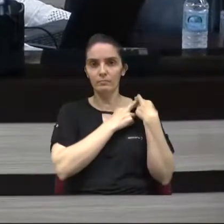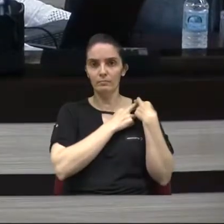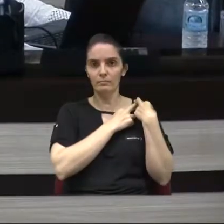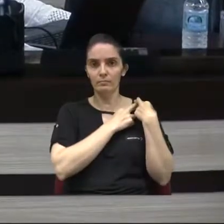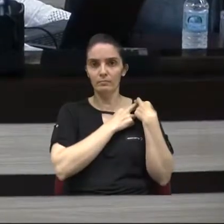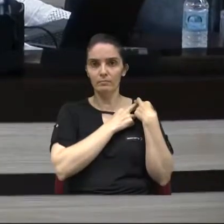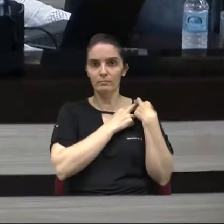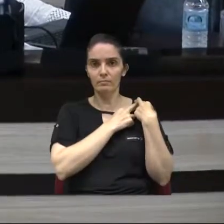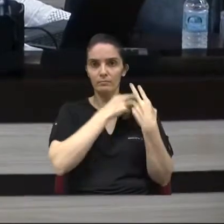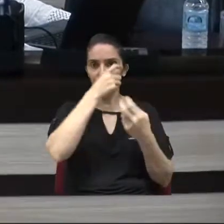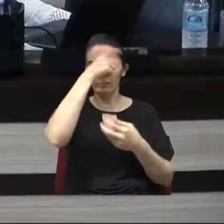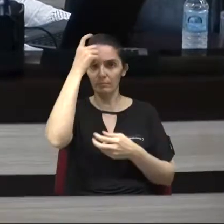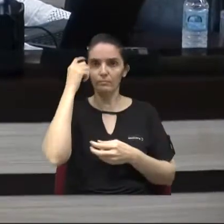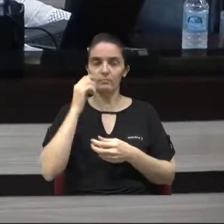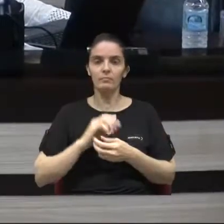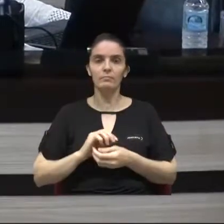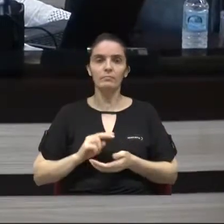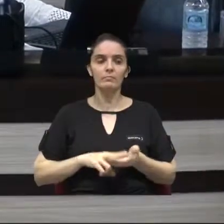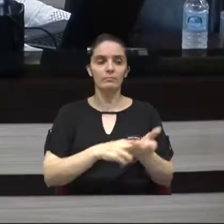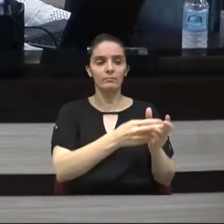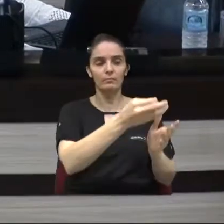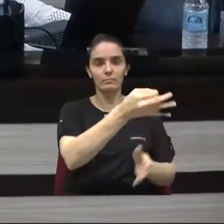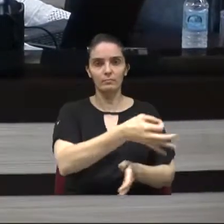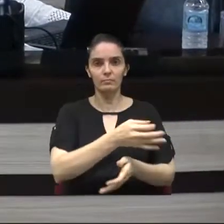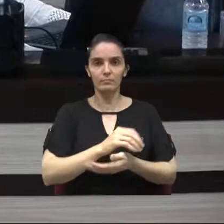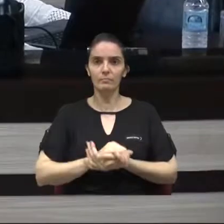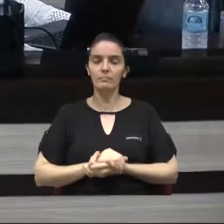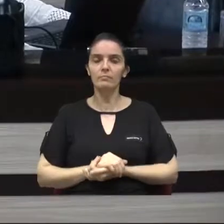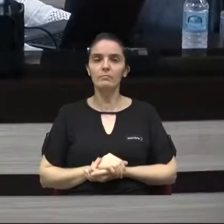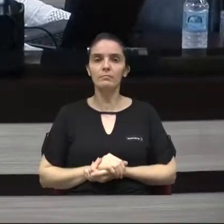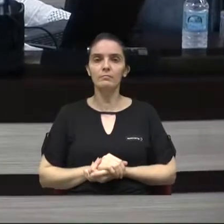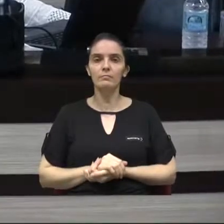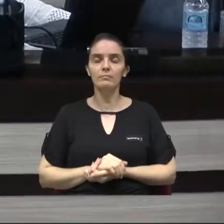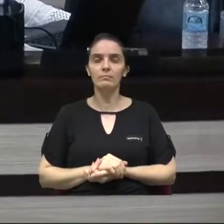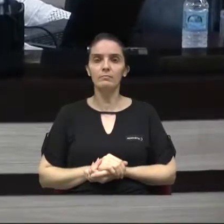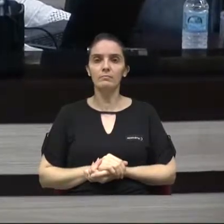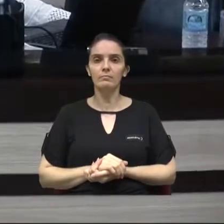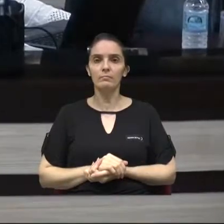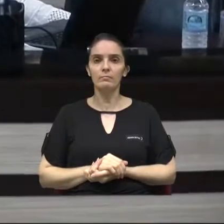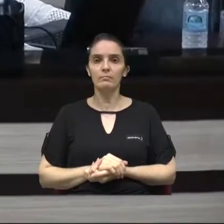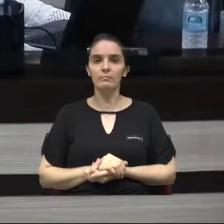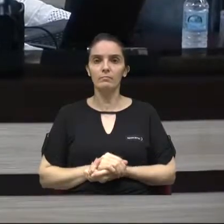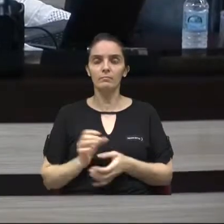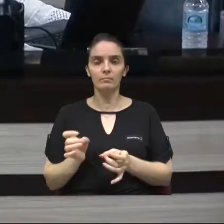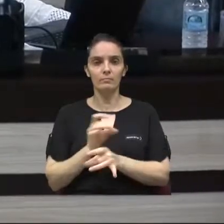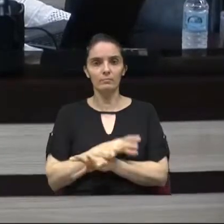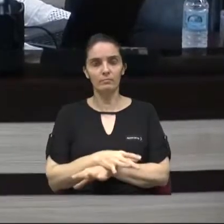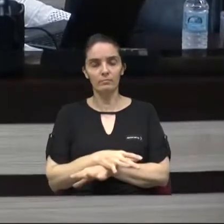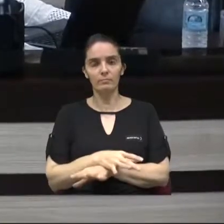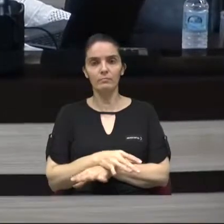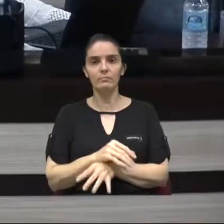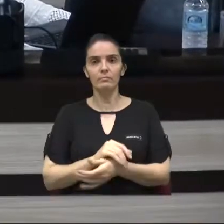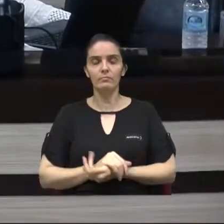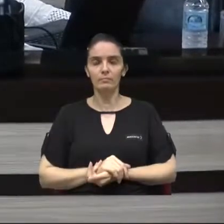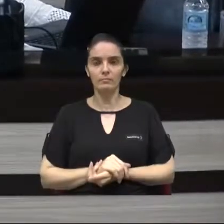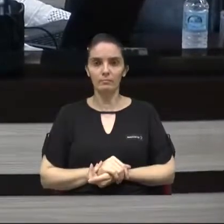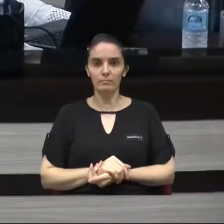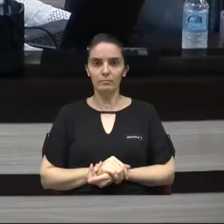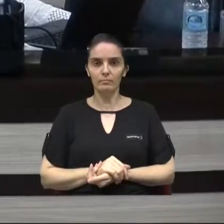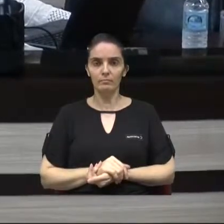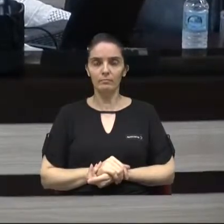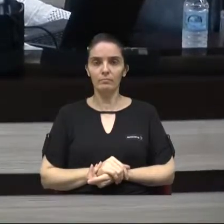Marco Antônio Xavier. Encaminhe-se às comissões competentes. Não há mais matéria a ser lida, senhor